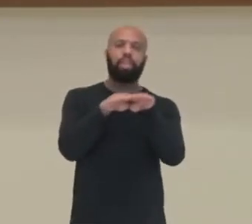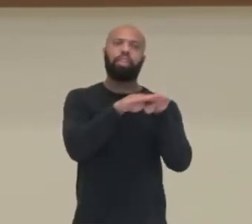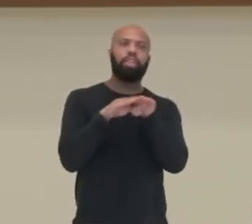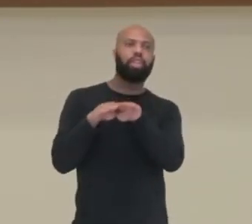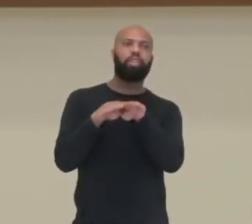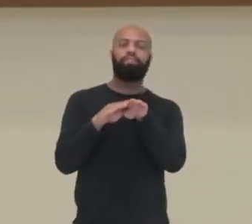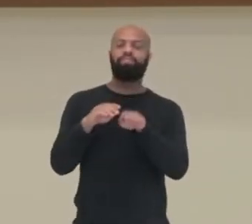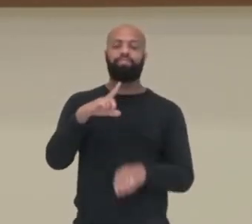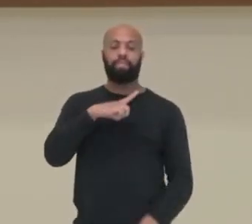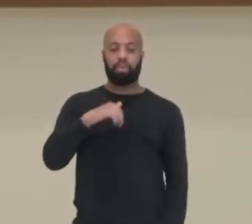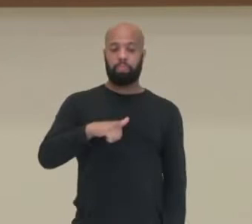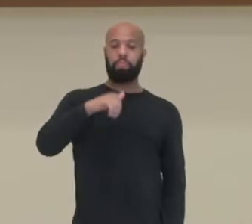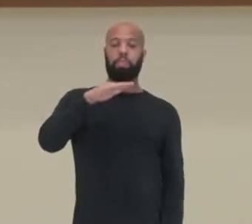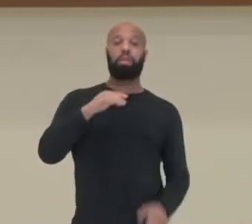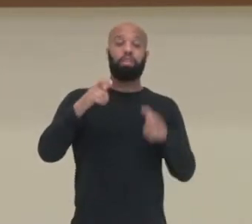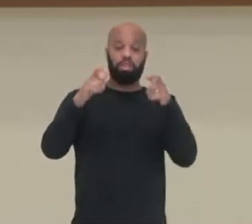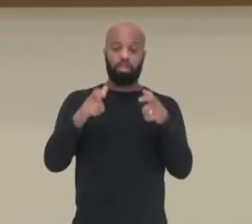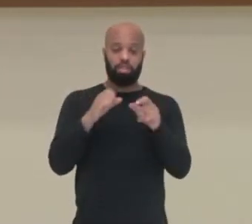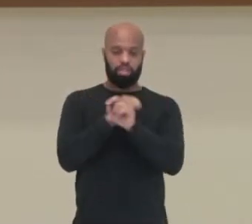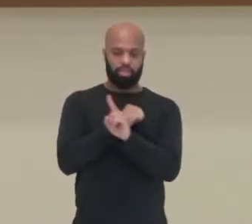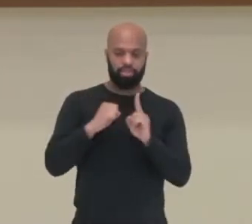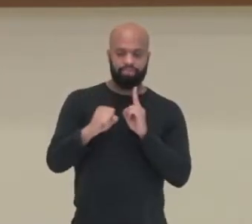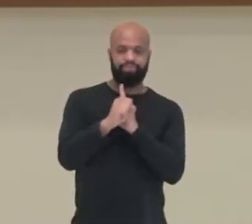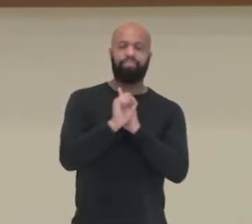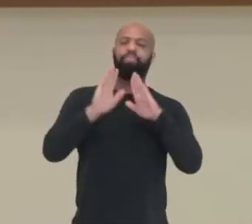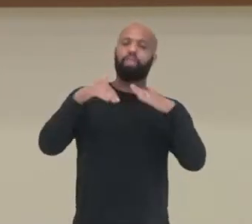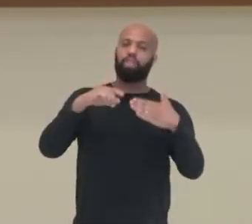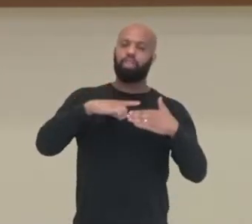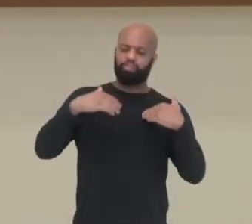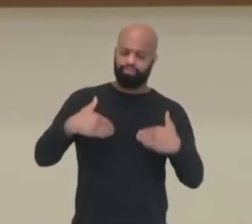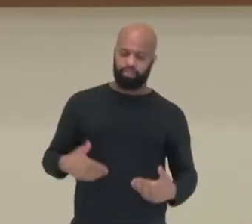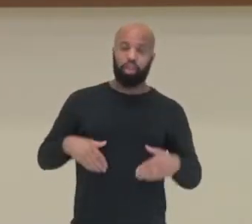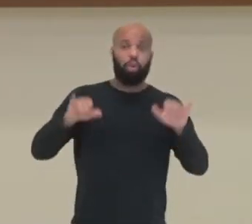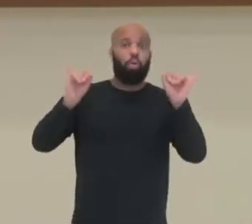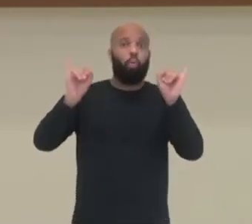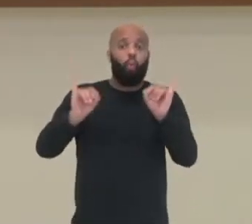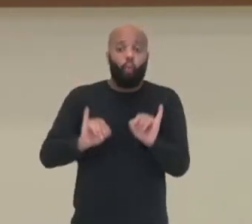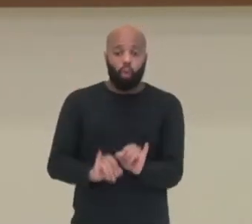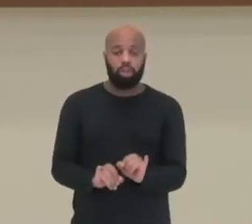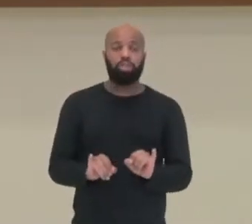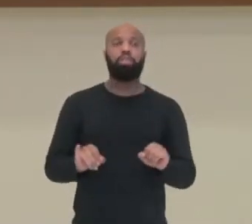mais encontra na nossa sociedade. Então, o corpo magro,